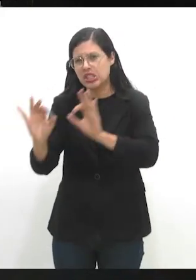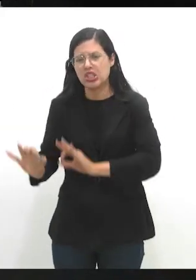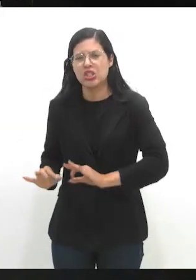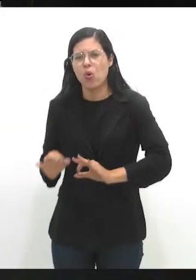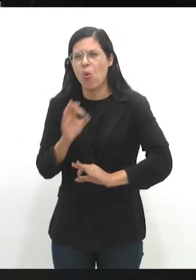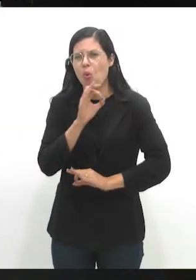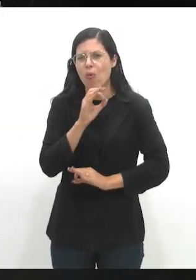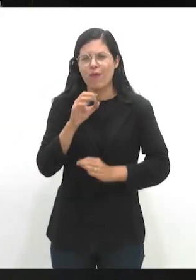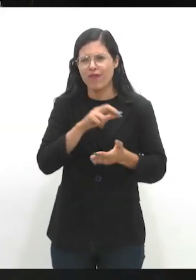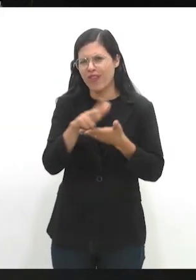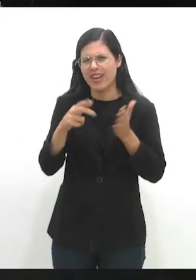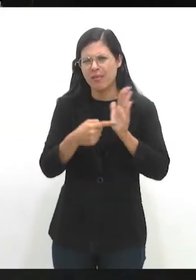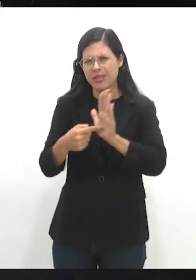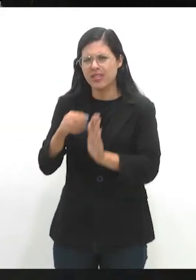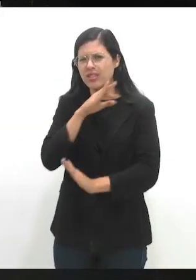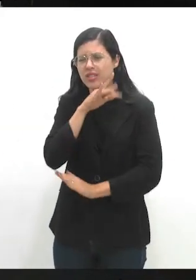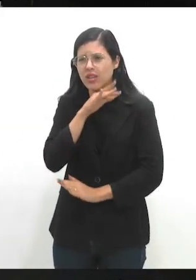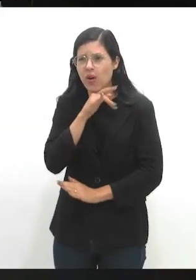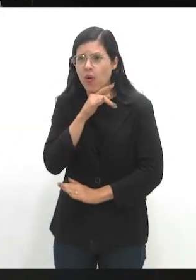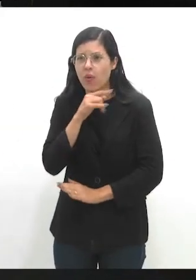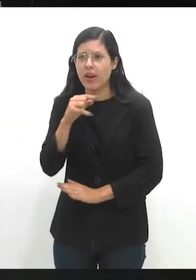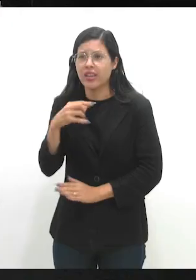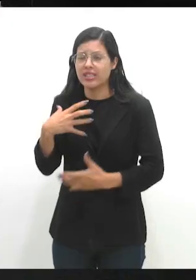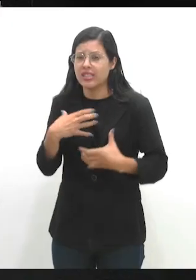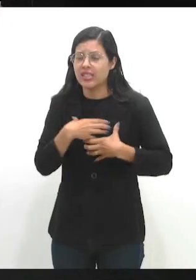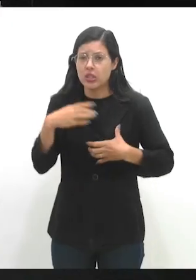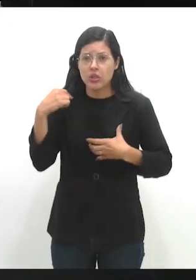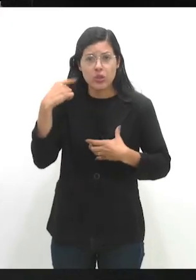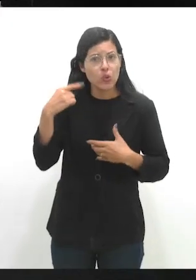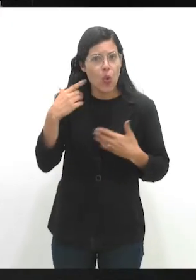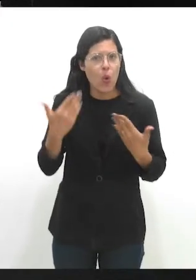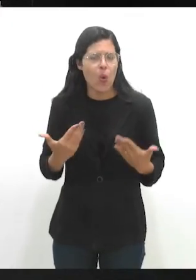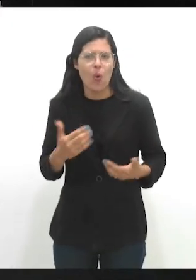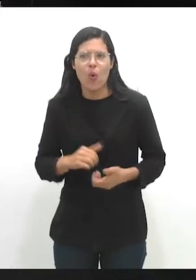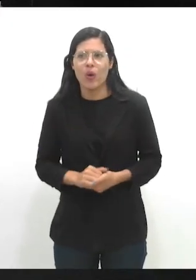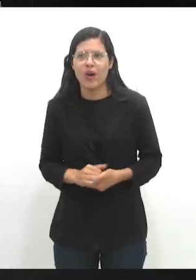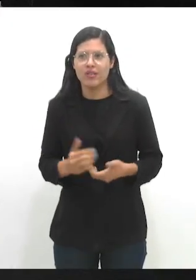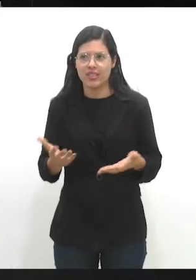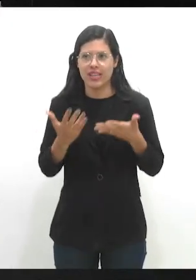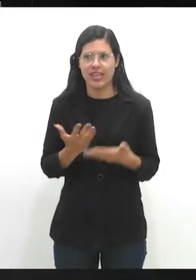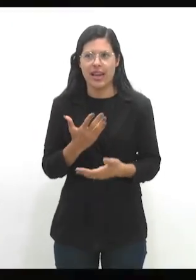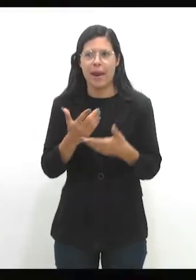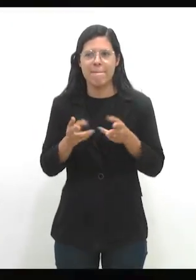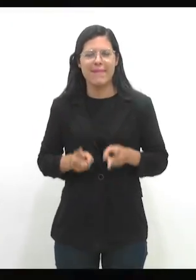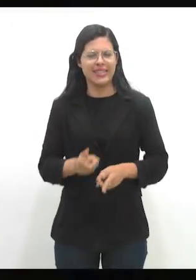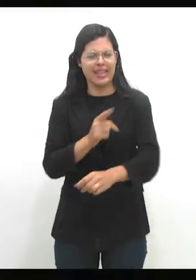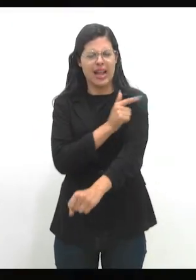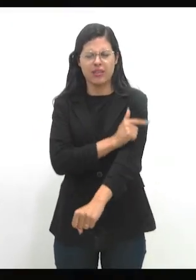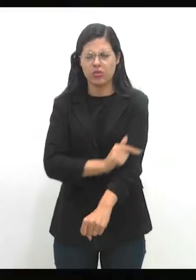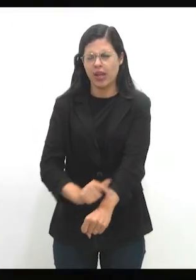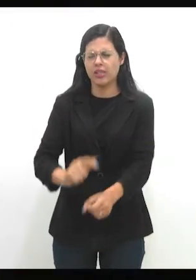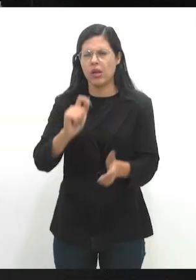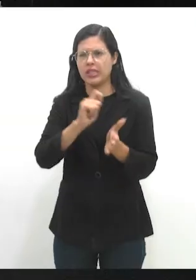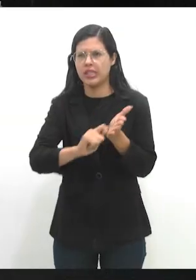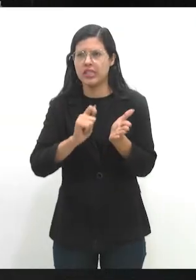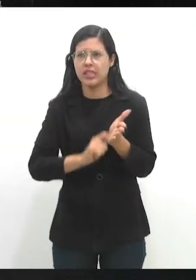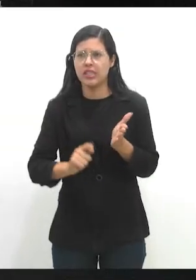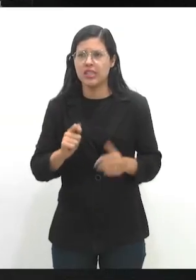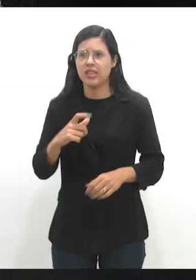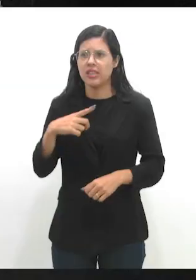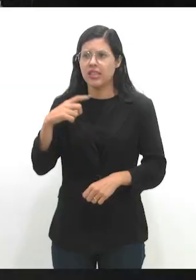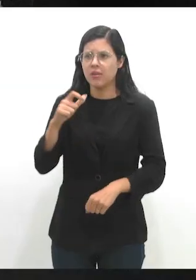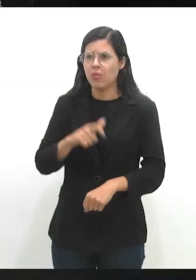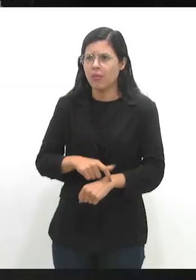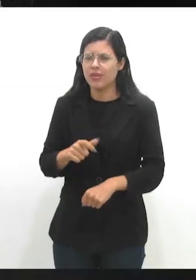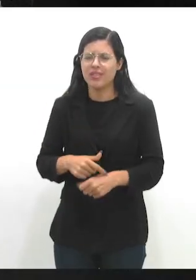fica meio irritado. Isso te pega, por mais que você queira manter uma elegância na escrita, inclusive, tem uma hora que você fica